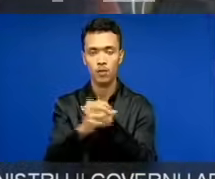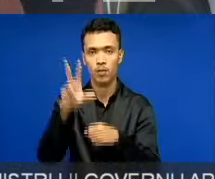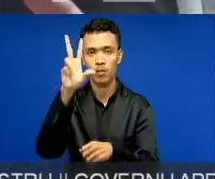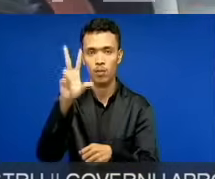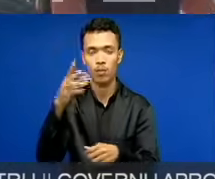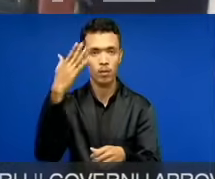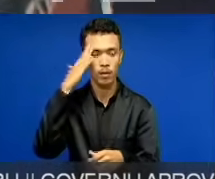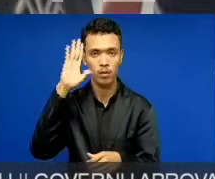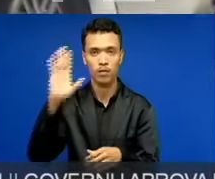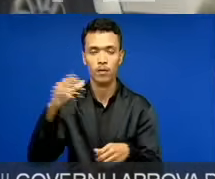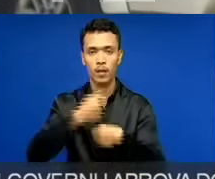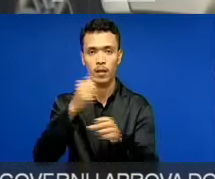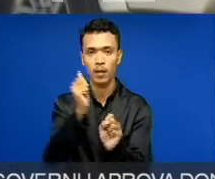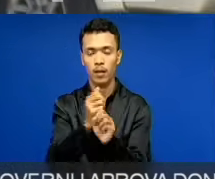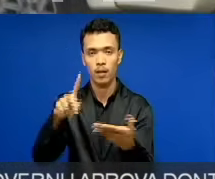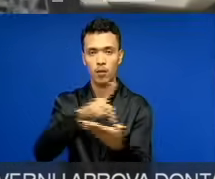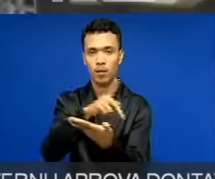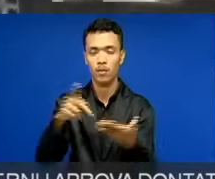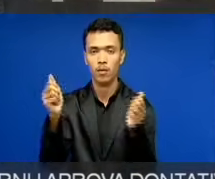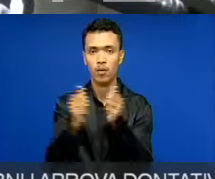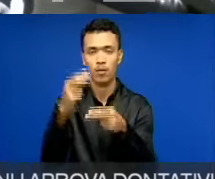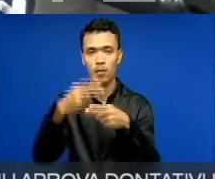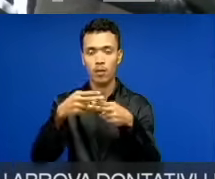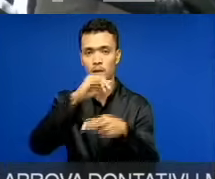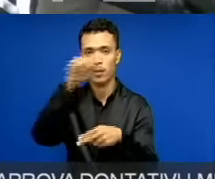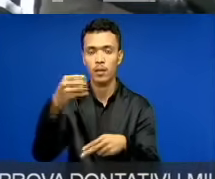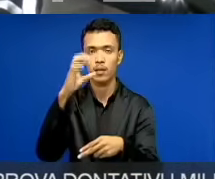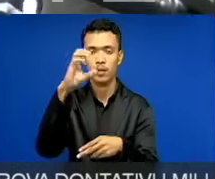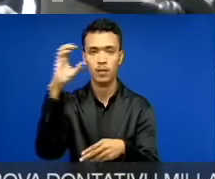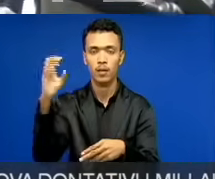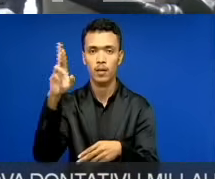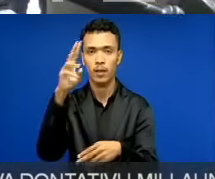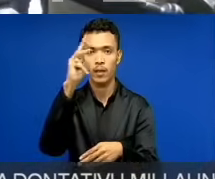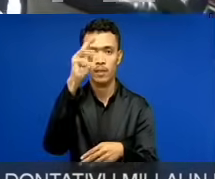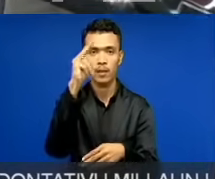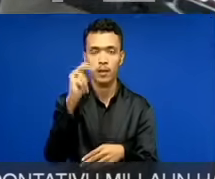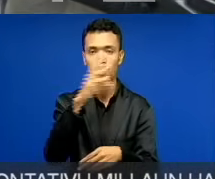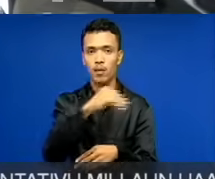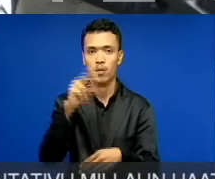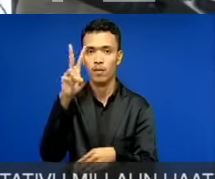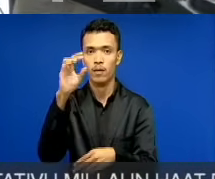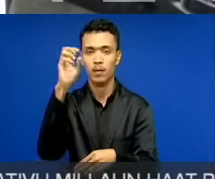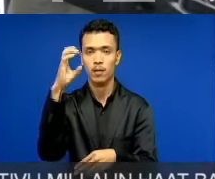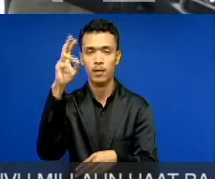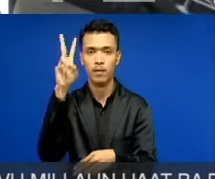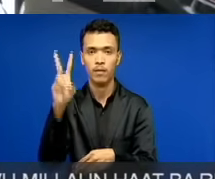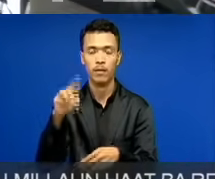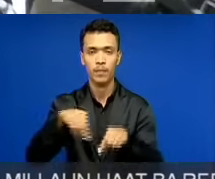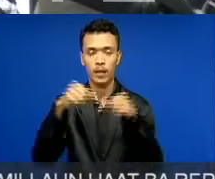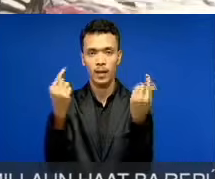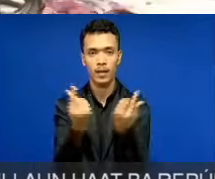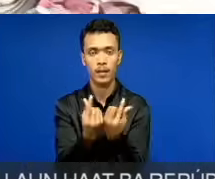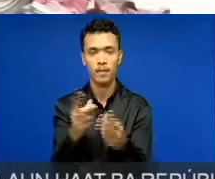entolo de Desconfia comete crimine, ro inicial ZCPC, RML, no VCB. Equipa